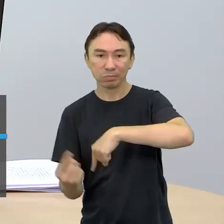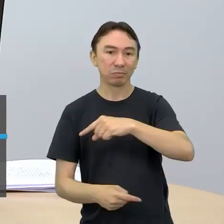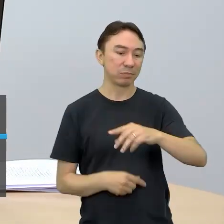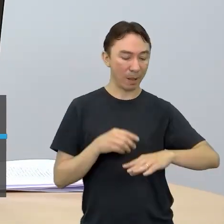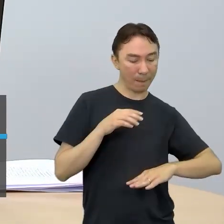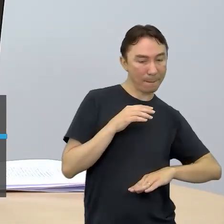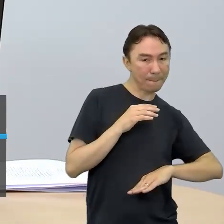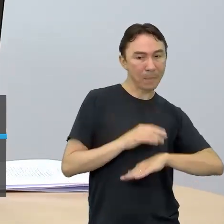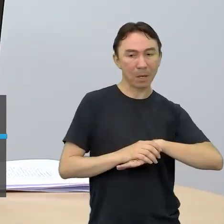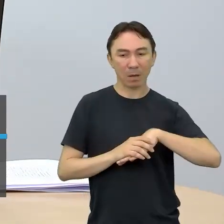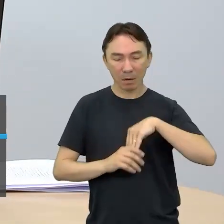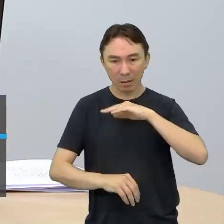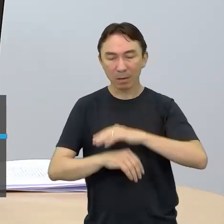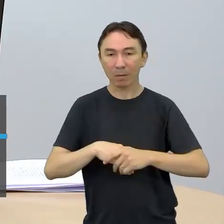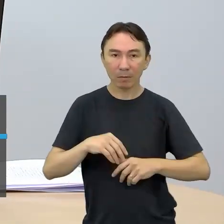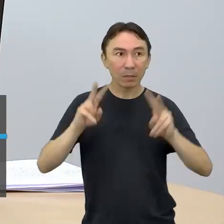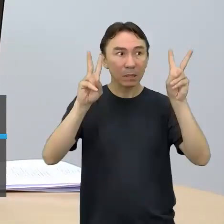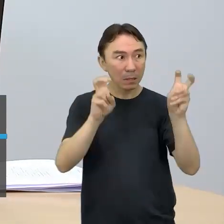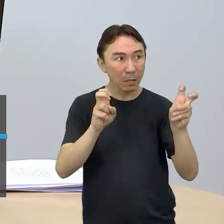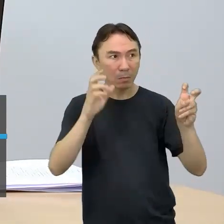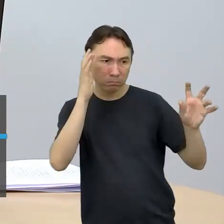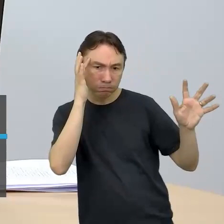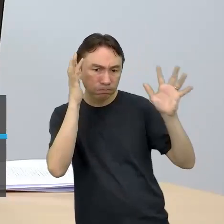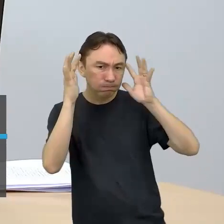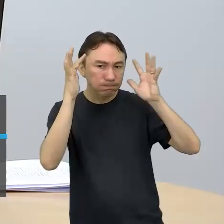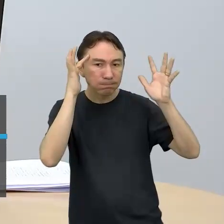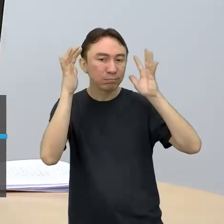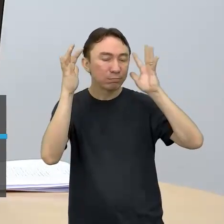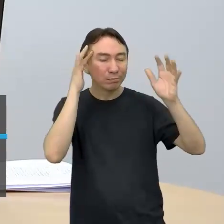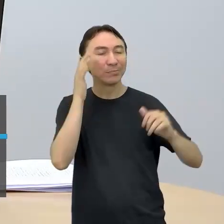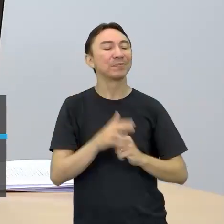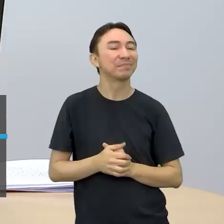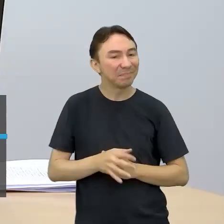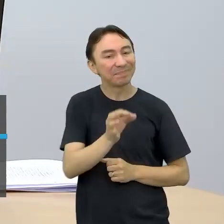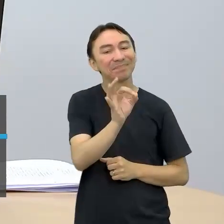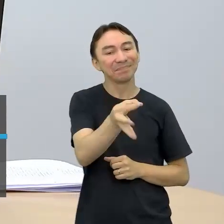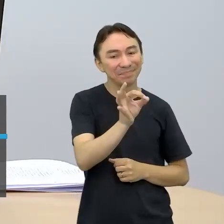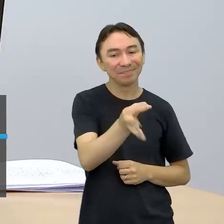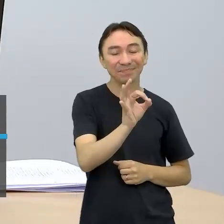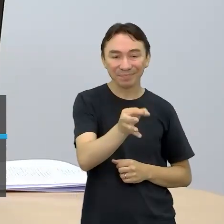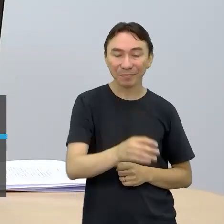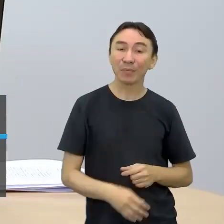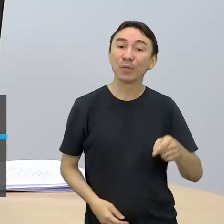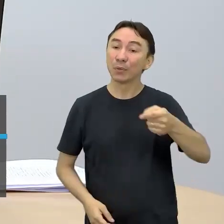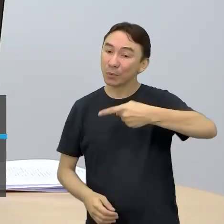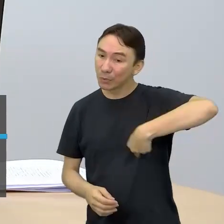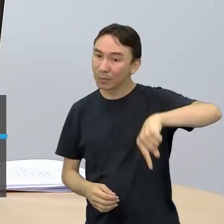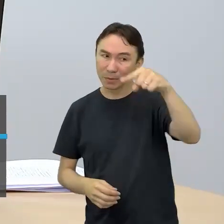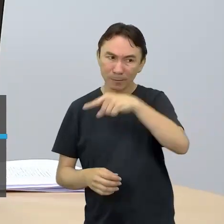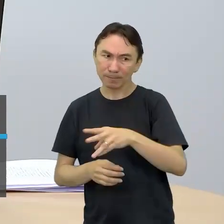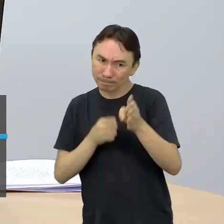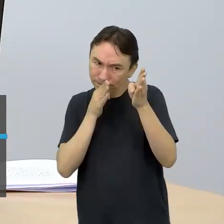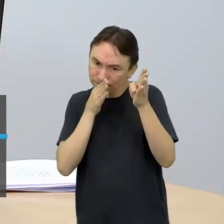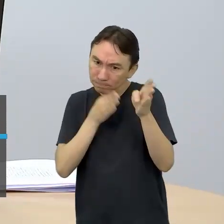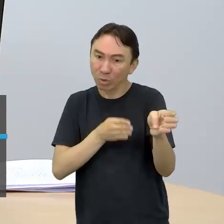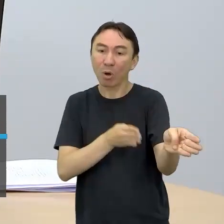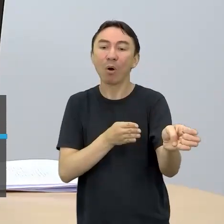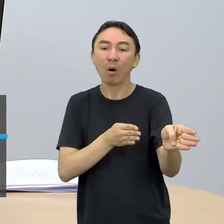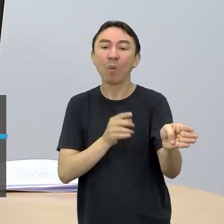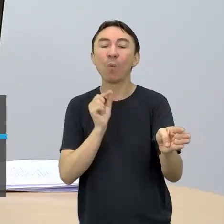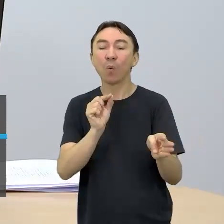sobre o tema. Isso mesmo, todos esses elementos, lembrando que o nosso norte, o nosso propósito é sempre desenvolvimento